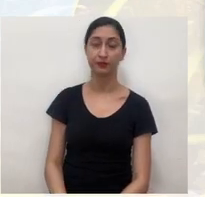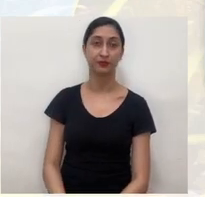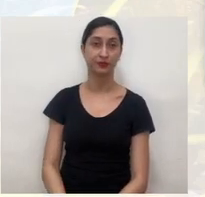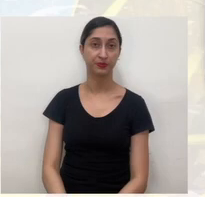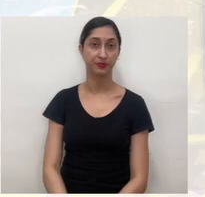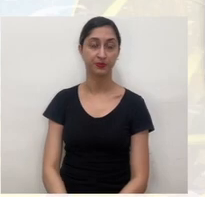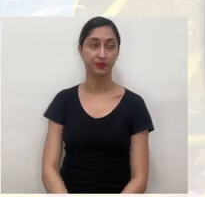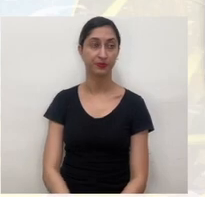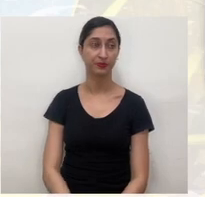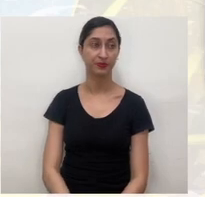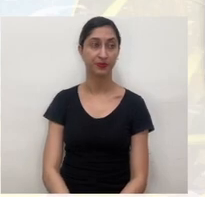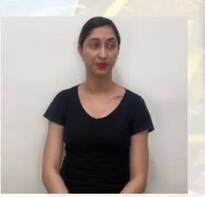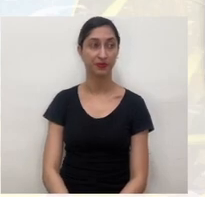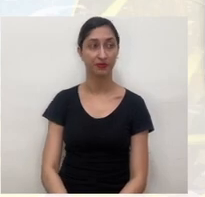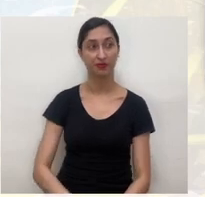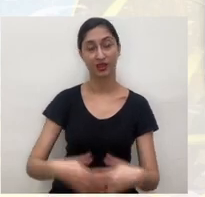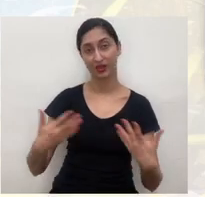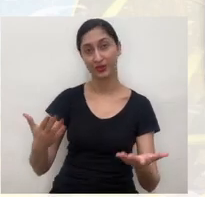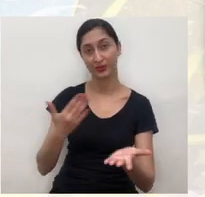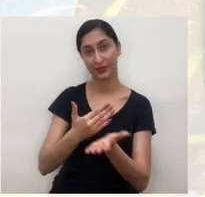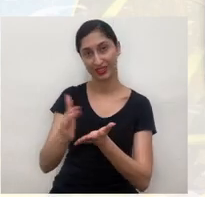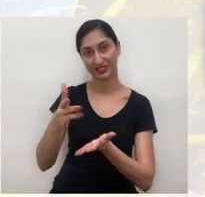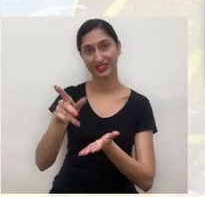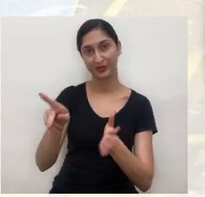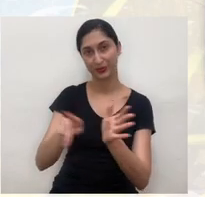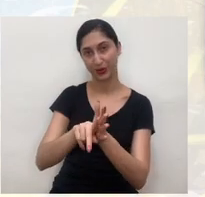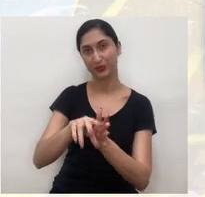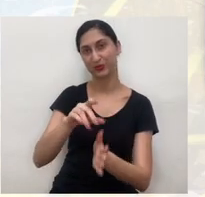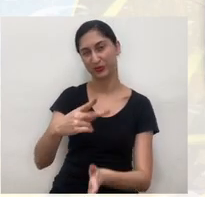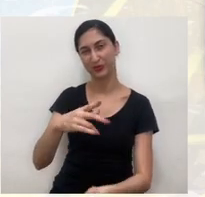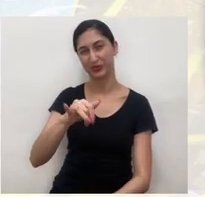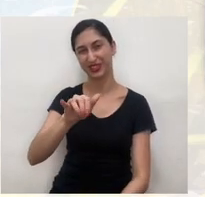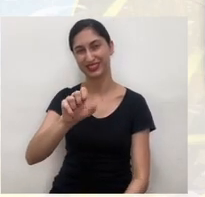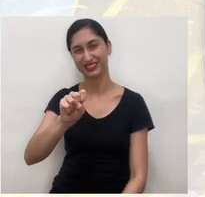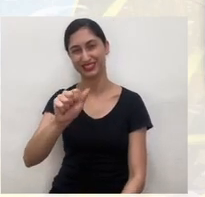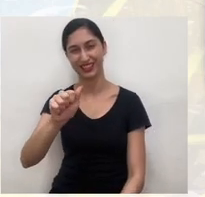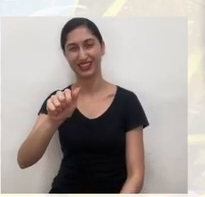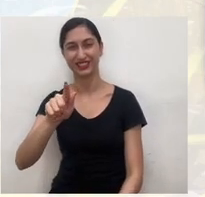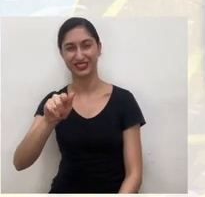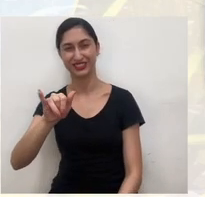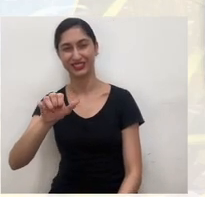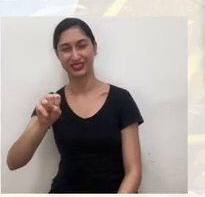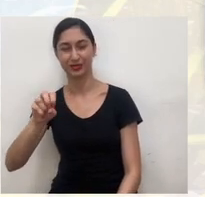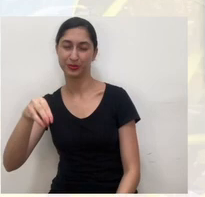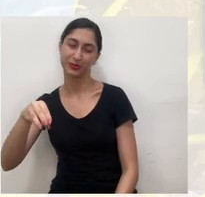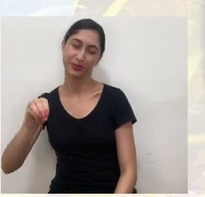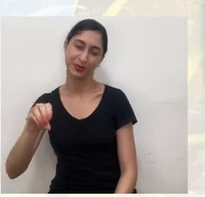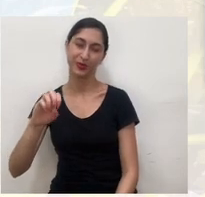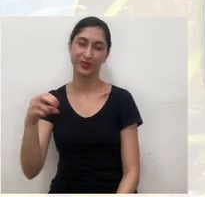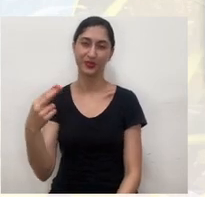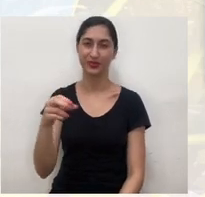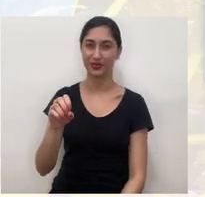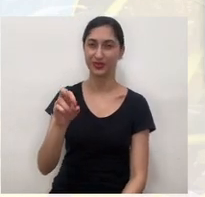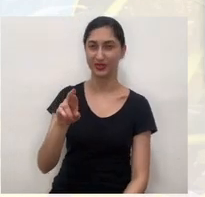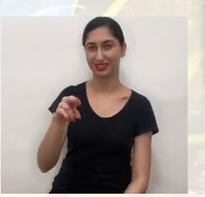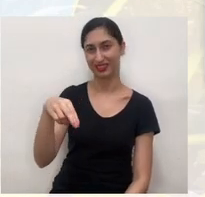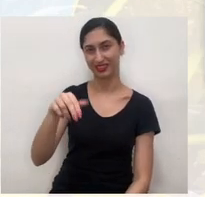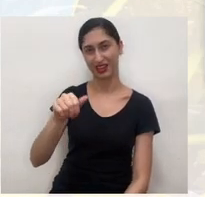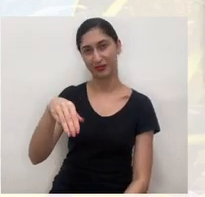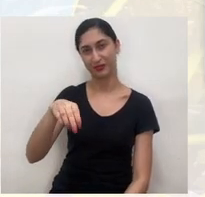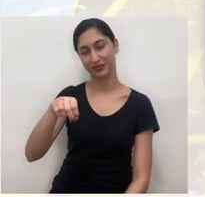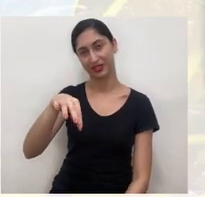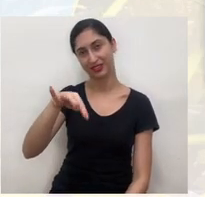a planta virava planta de paisagismo, ou planta ornamental, entre aspas. Né?